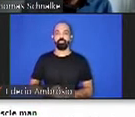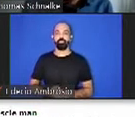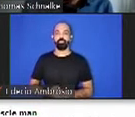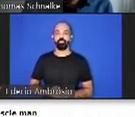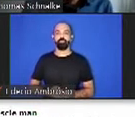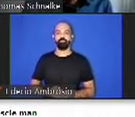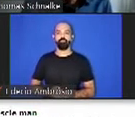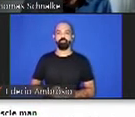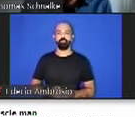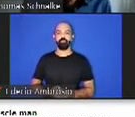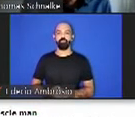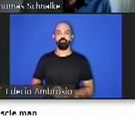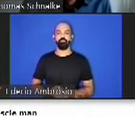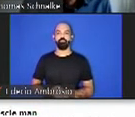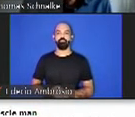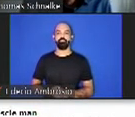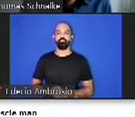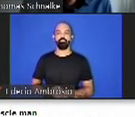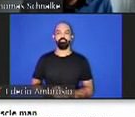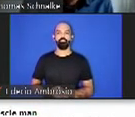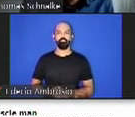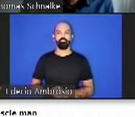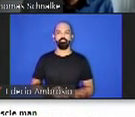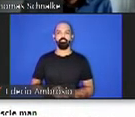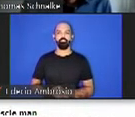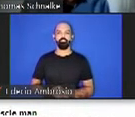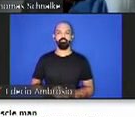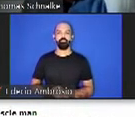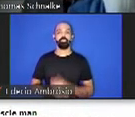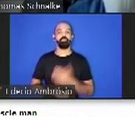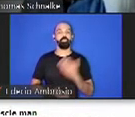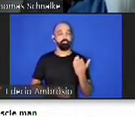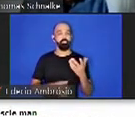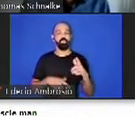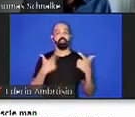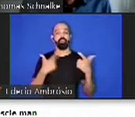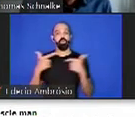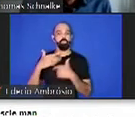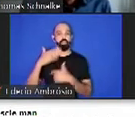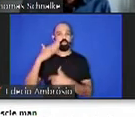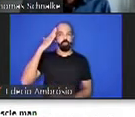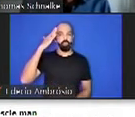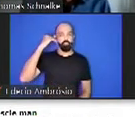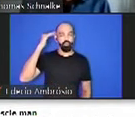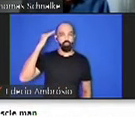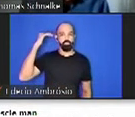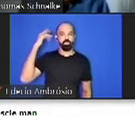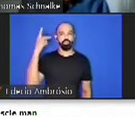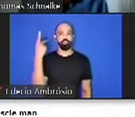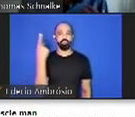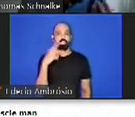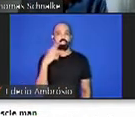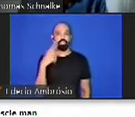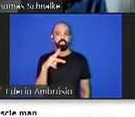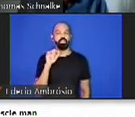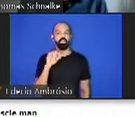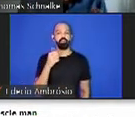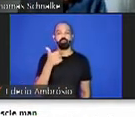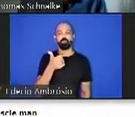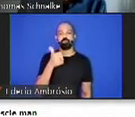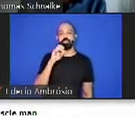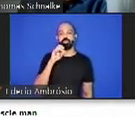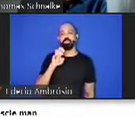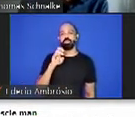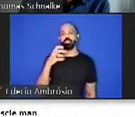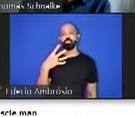Aqui vemos o famoso trabalho dele de 1543.